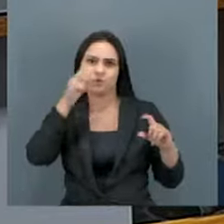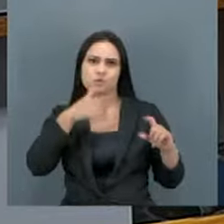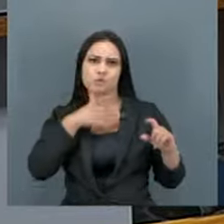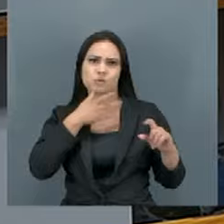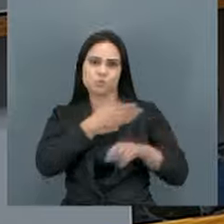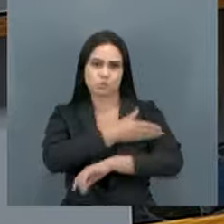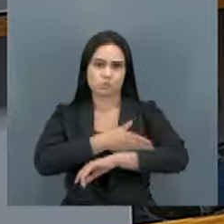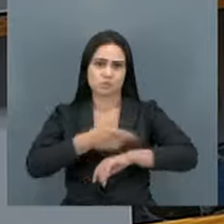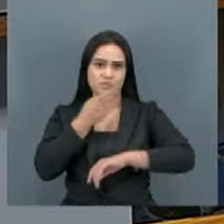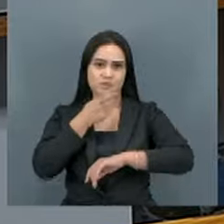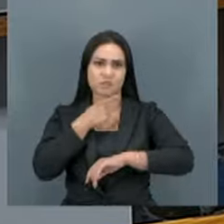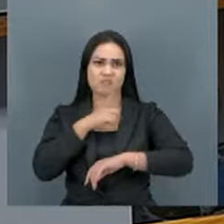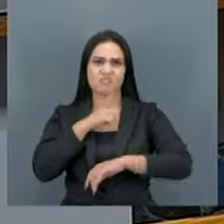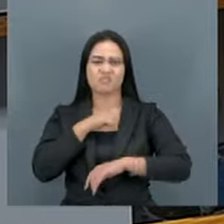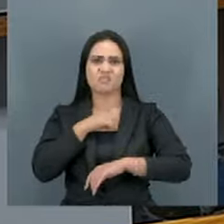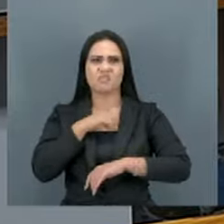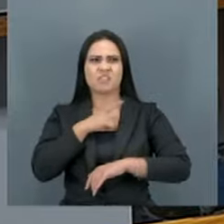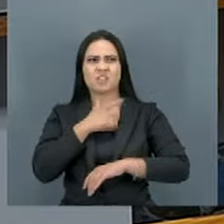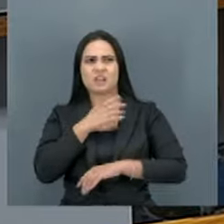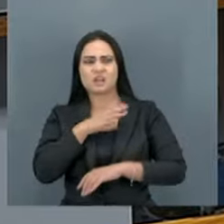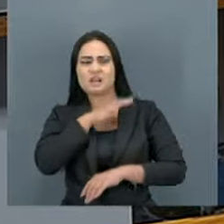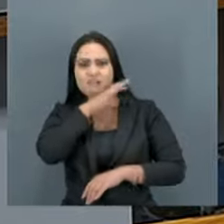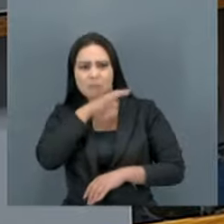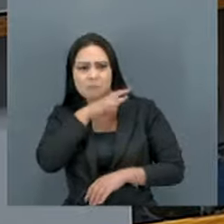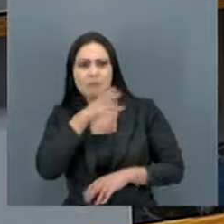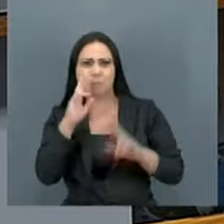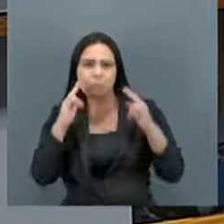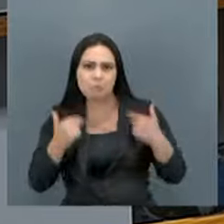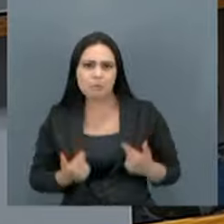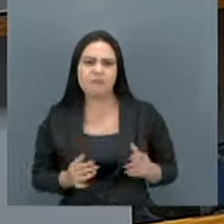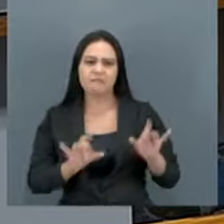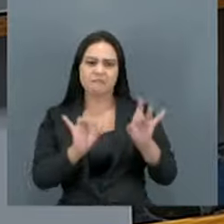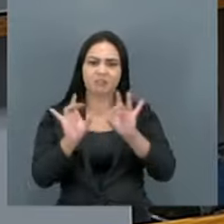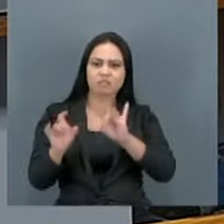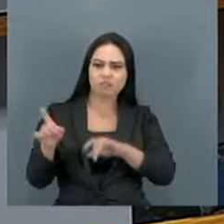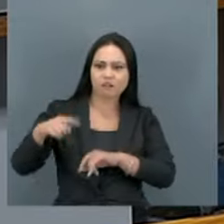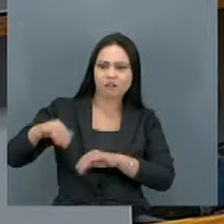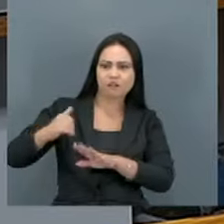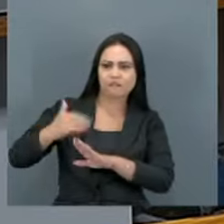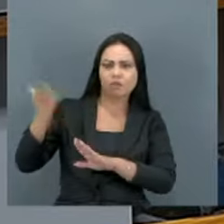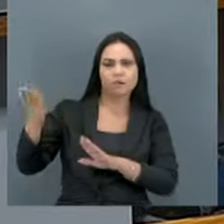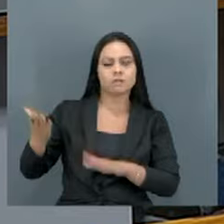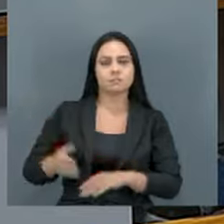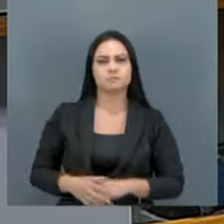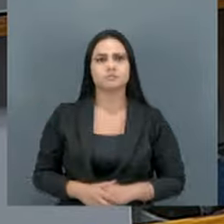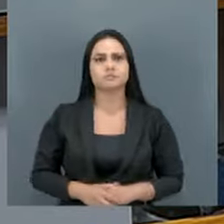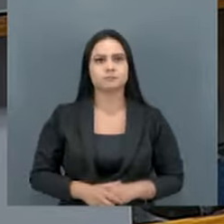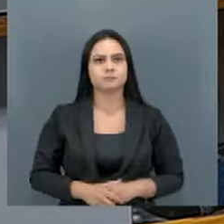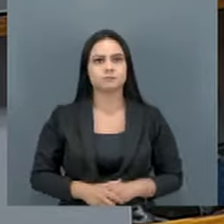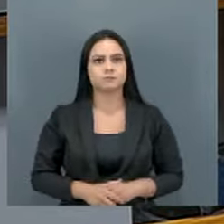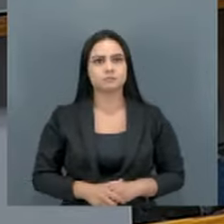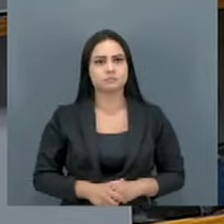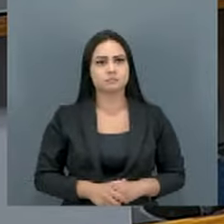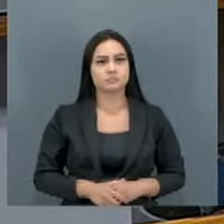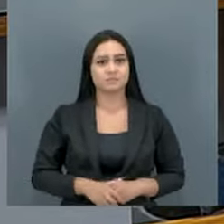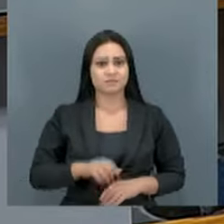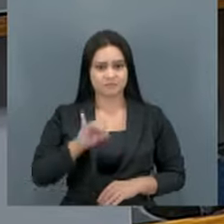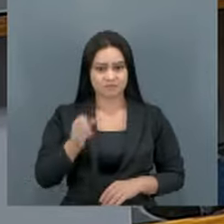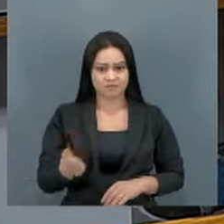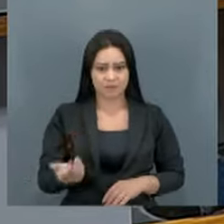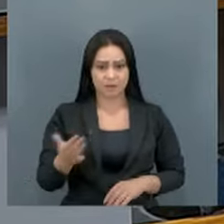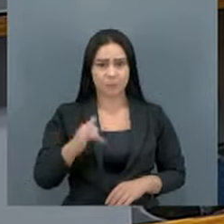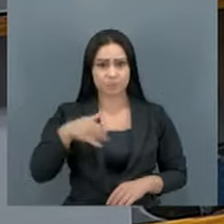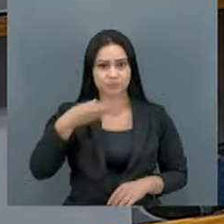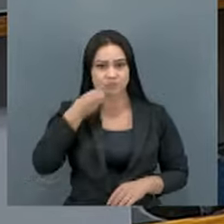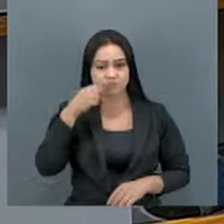usar, um zoológico humano para as ONGs venderem as imagens deles lá fora. Se a eles fossem dado a